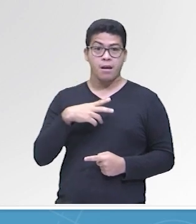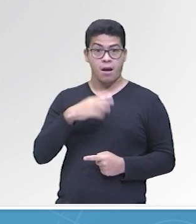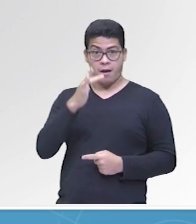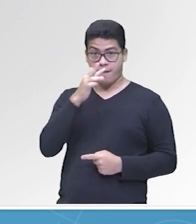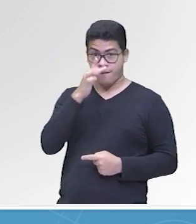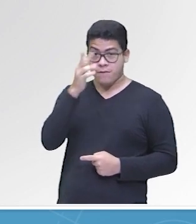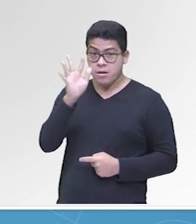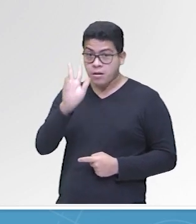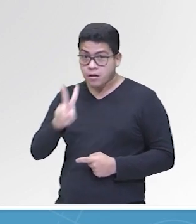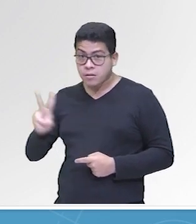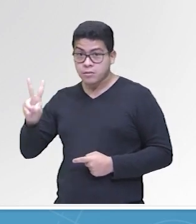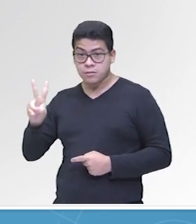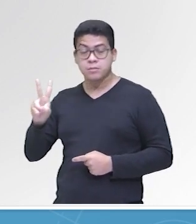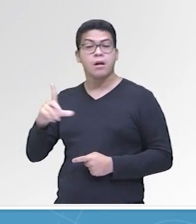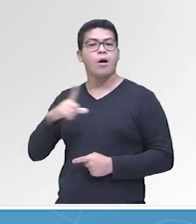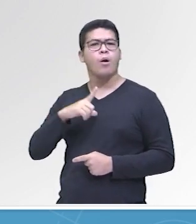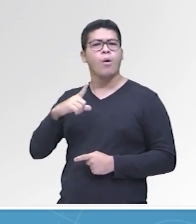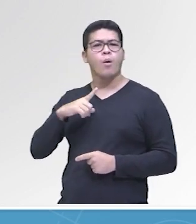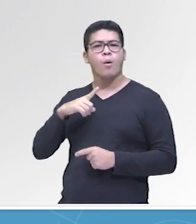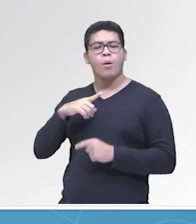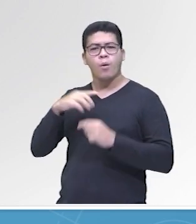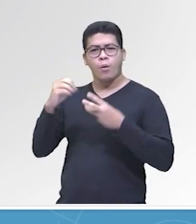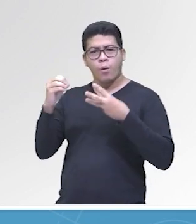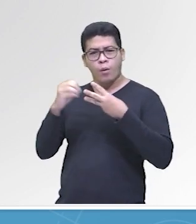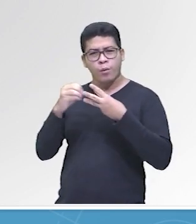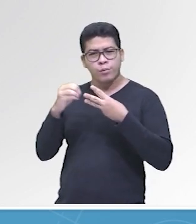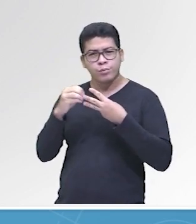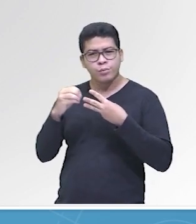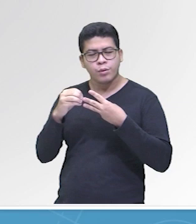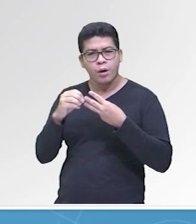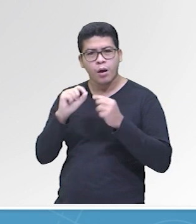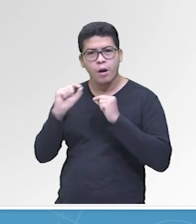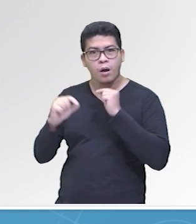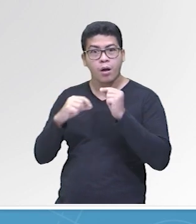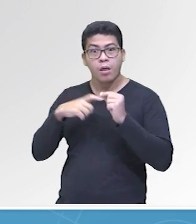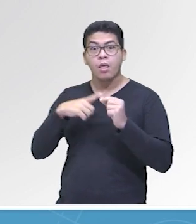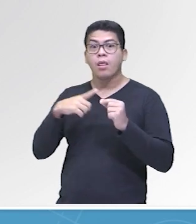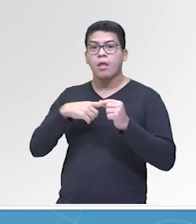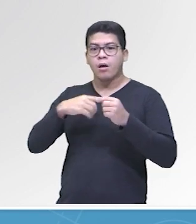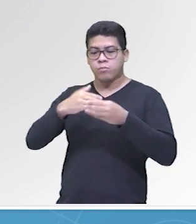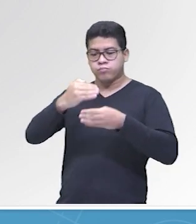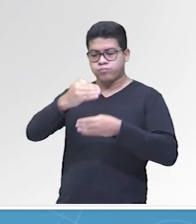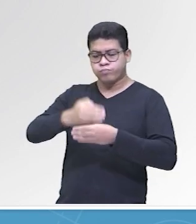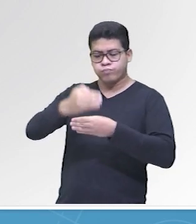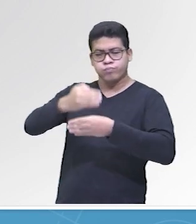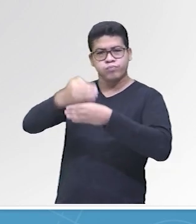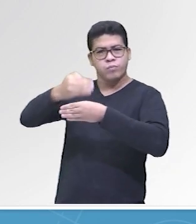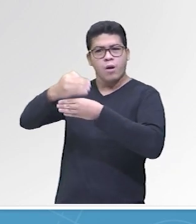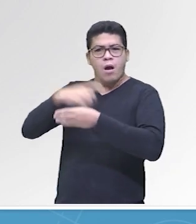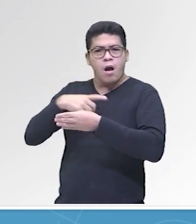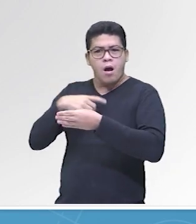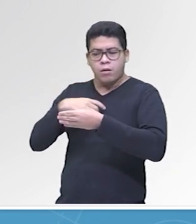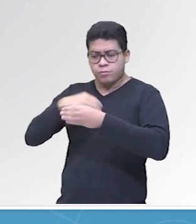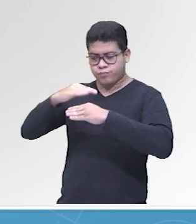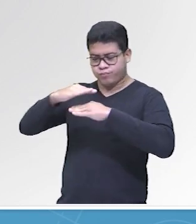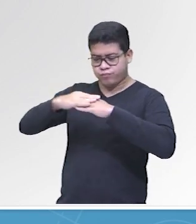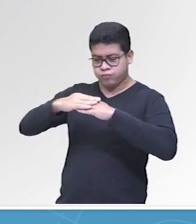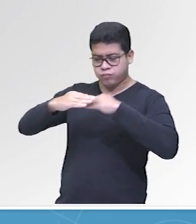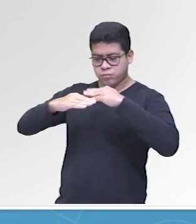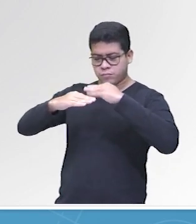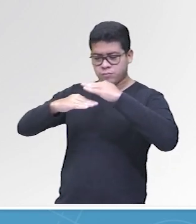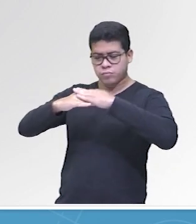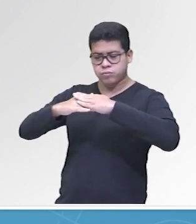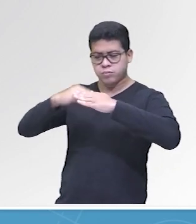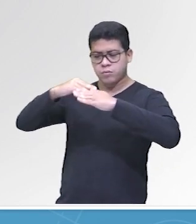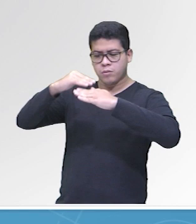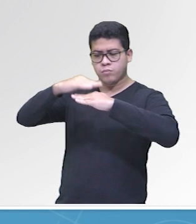vegetal, né, a célula vegetal, também possui parede celular, plastos, que são os cloroplastos,